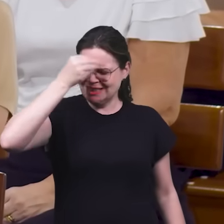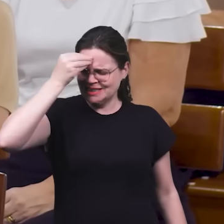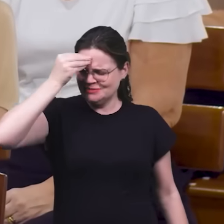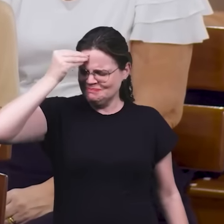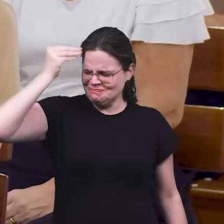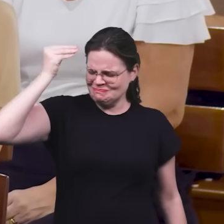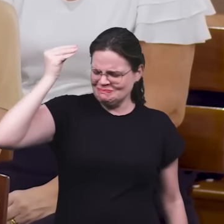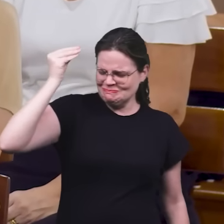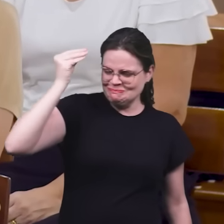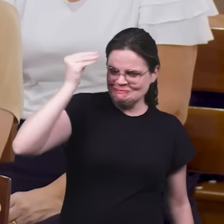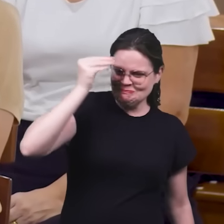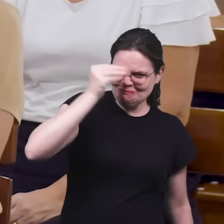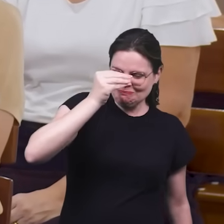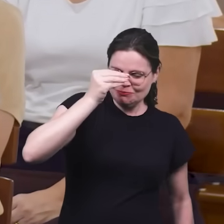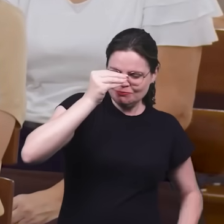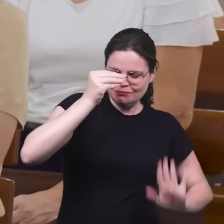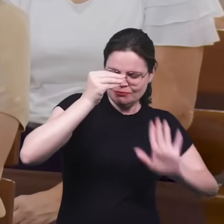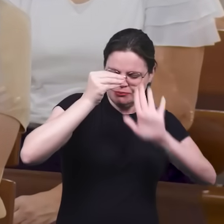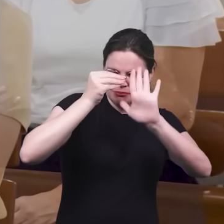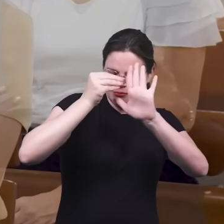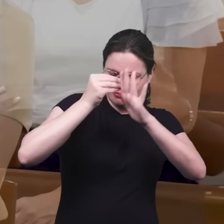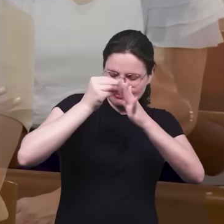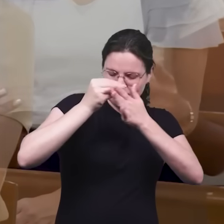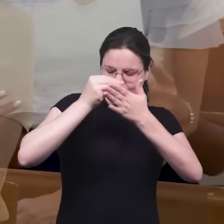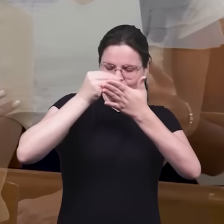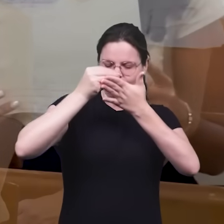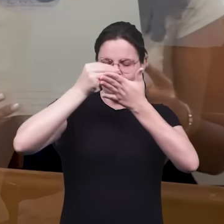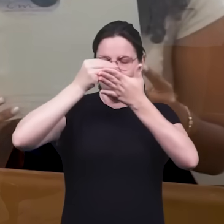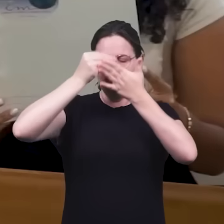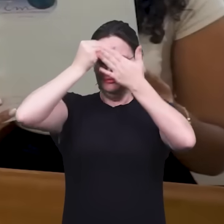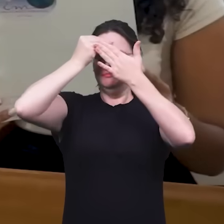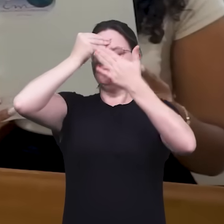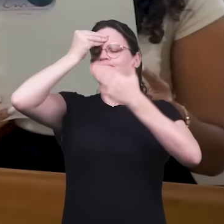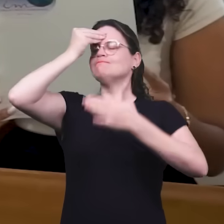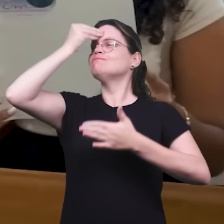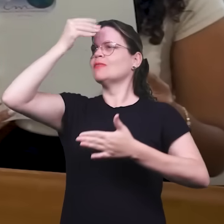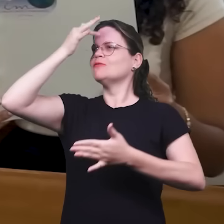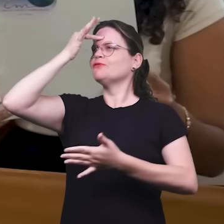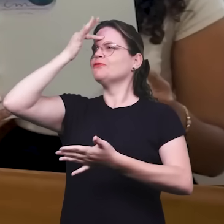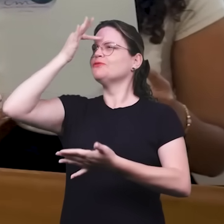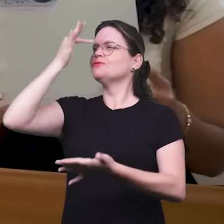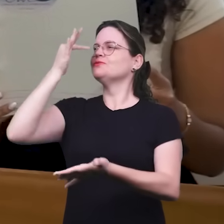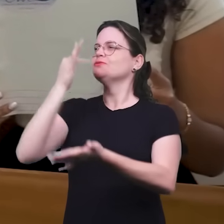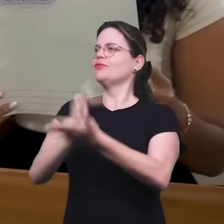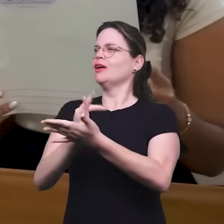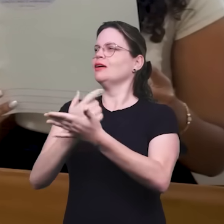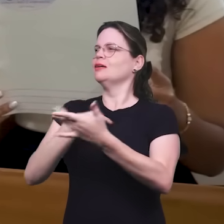Continua.